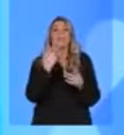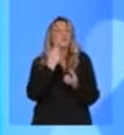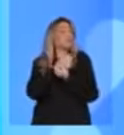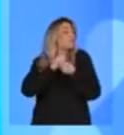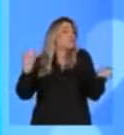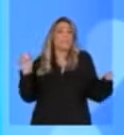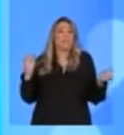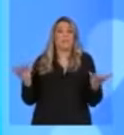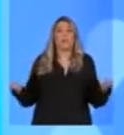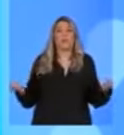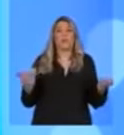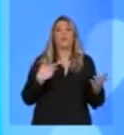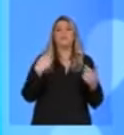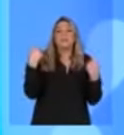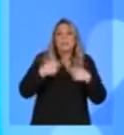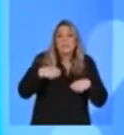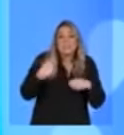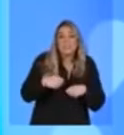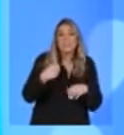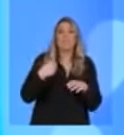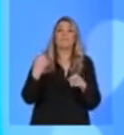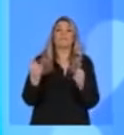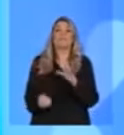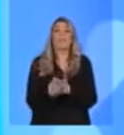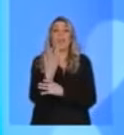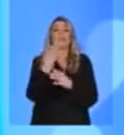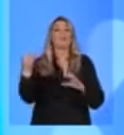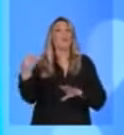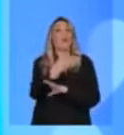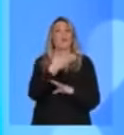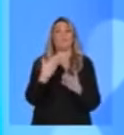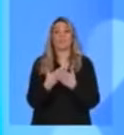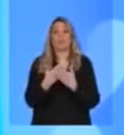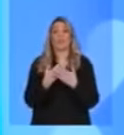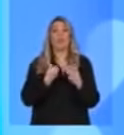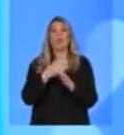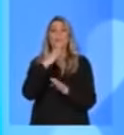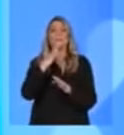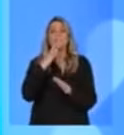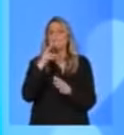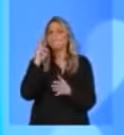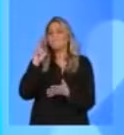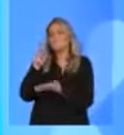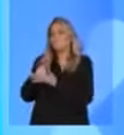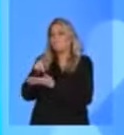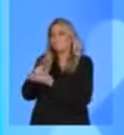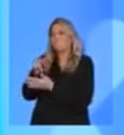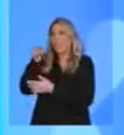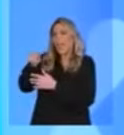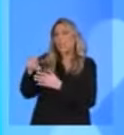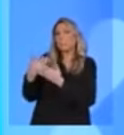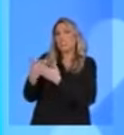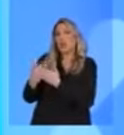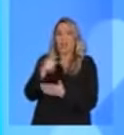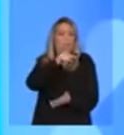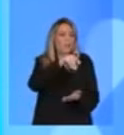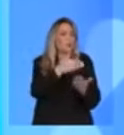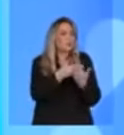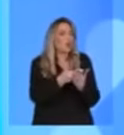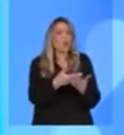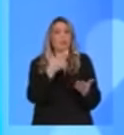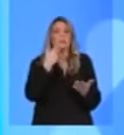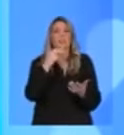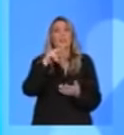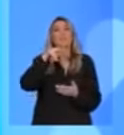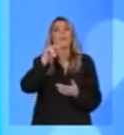1500 escolas sem criar novas escolas eu conheci a realidade de todas as escolas do amanhã realidade como escolas em Nova